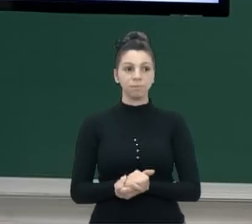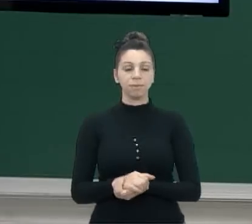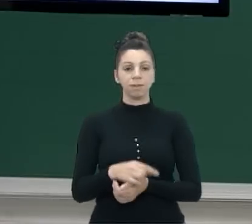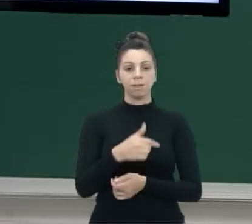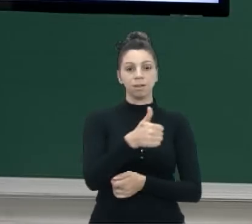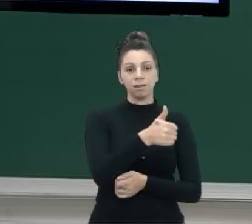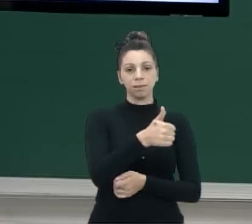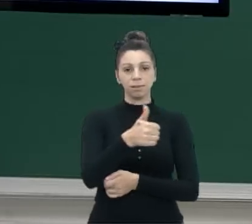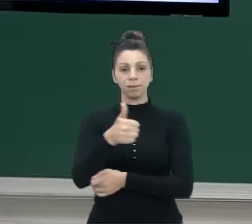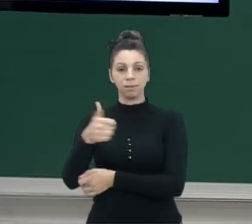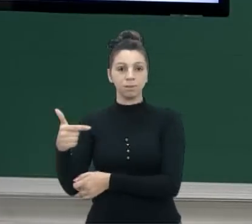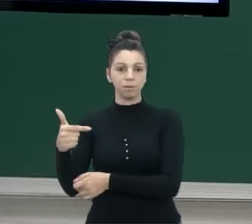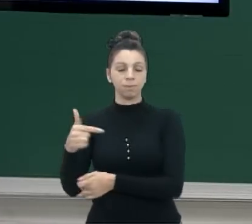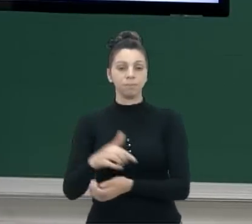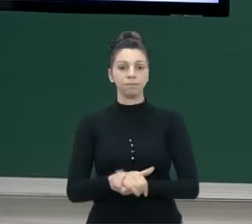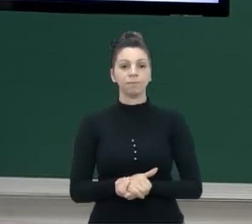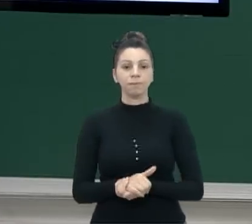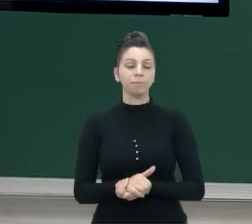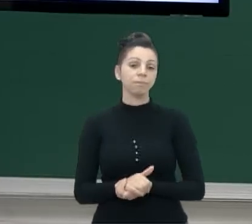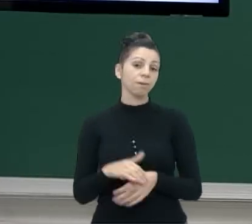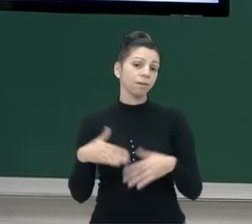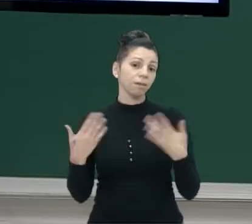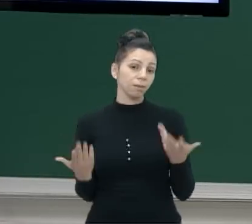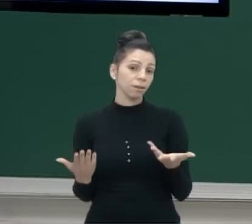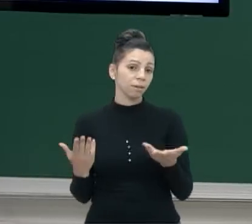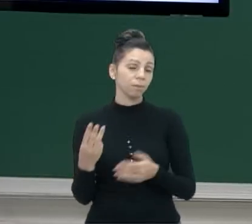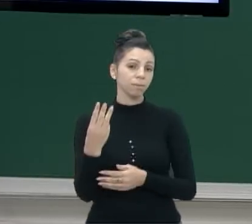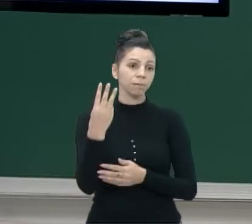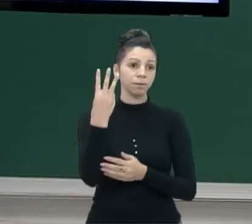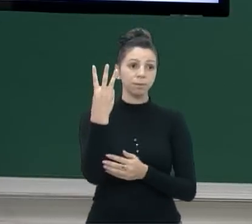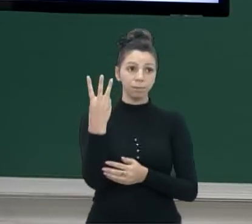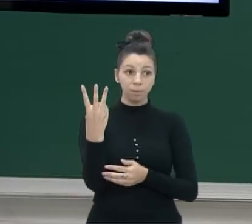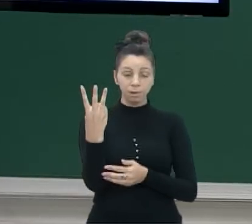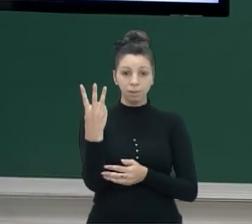eu consigo dividir. Então, quer dizer que